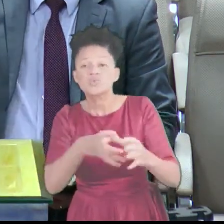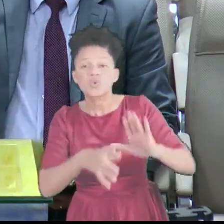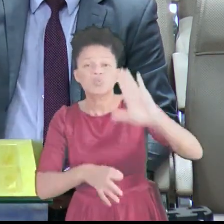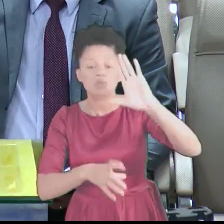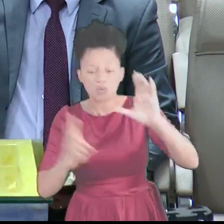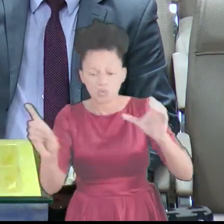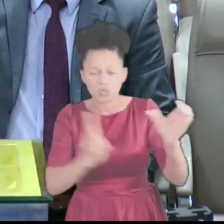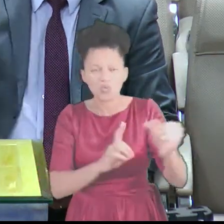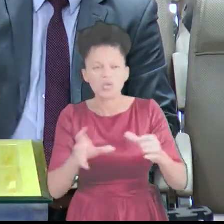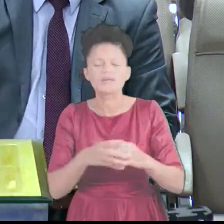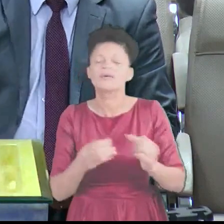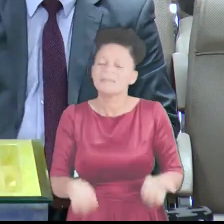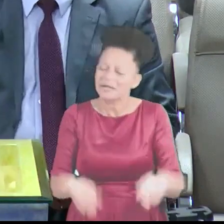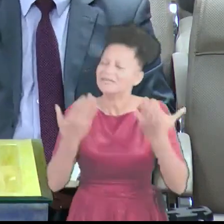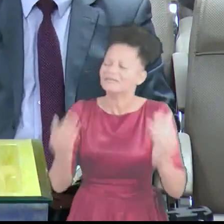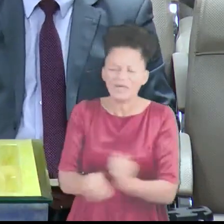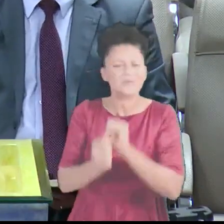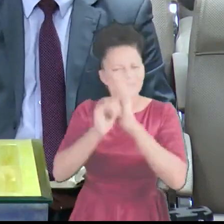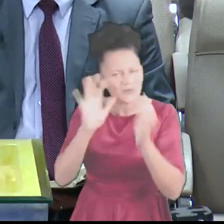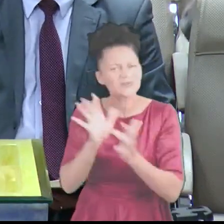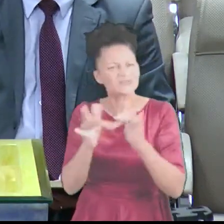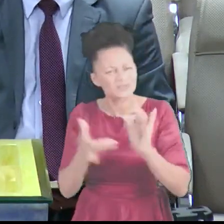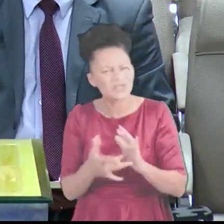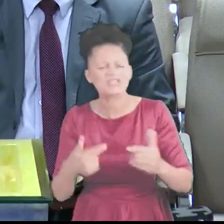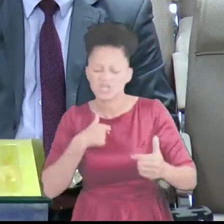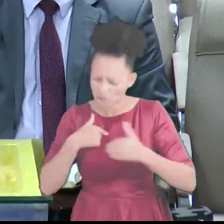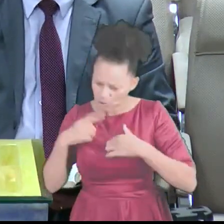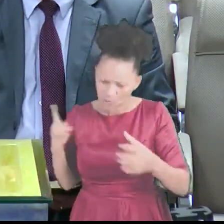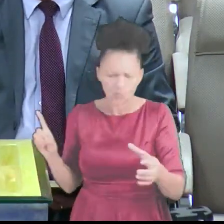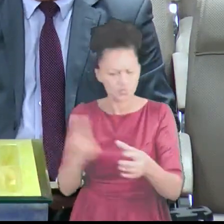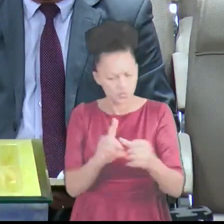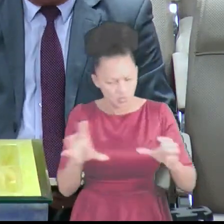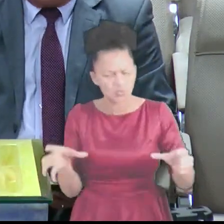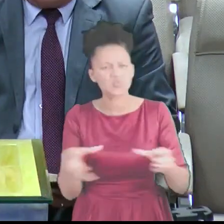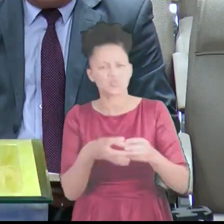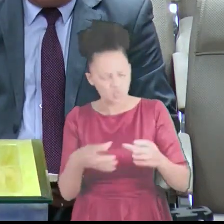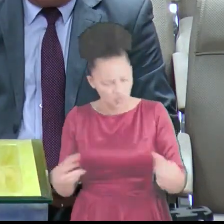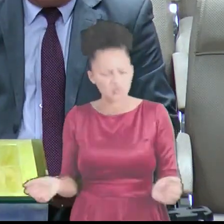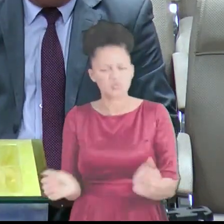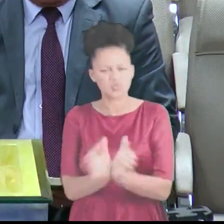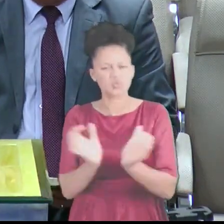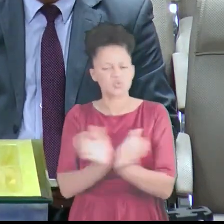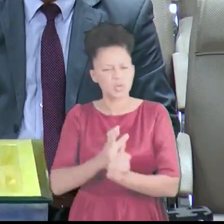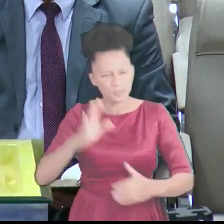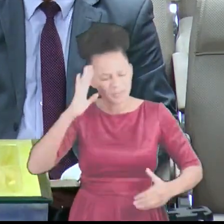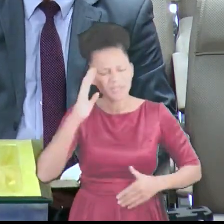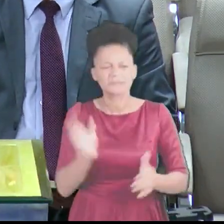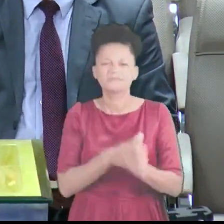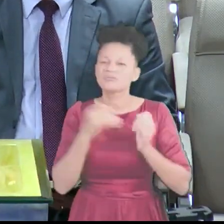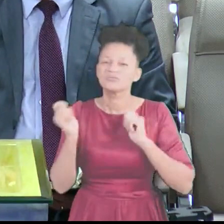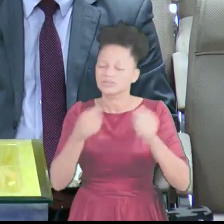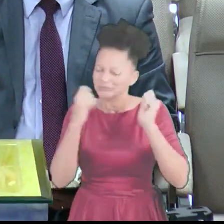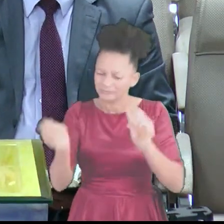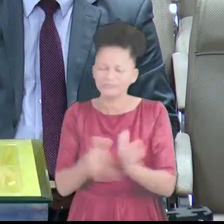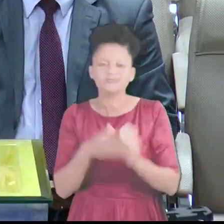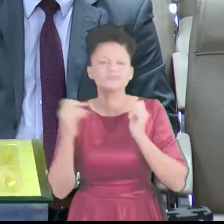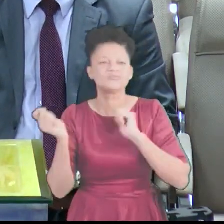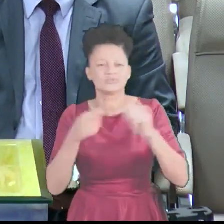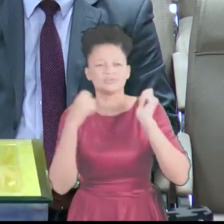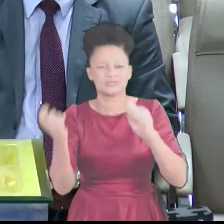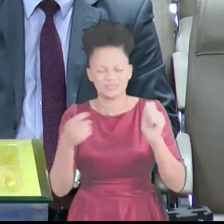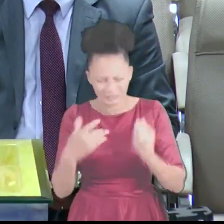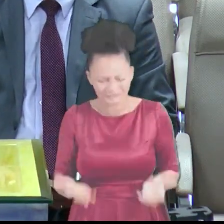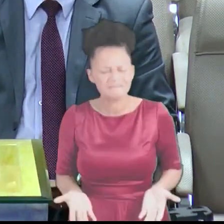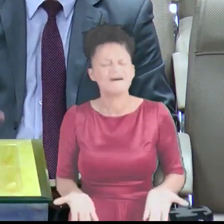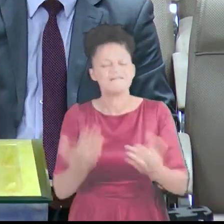exército, ô irmão, dê glória a Jesus, quem faz parte, eu faço parte deste exército, aleluia, aleluia, levanta uma